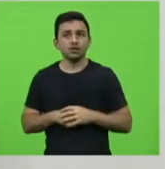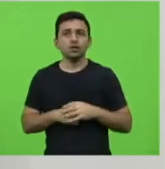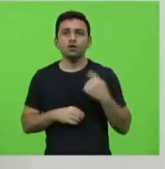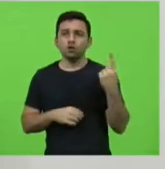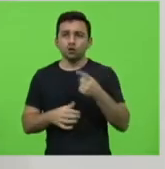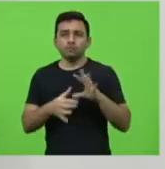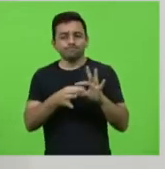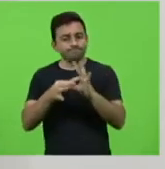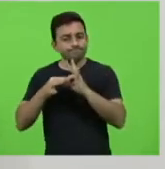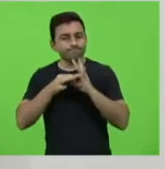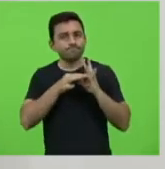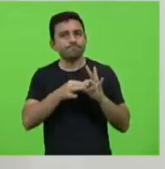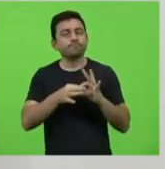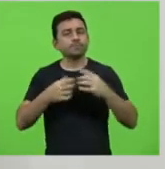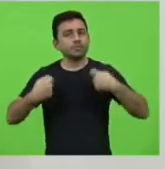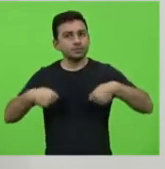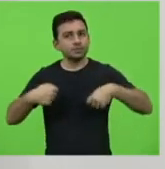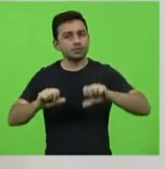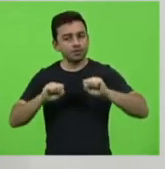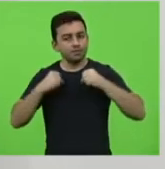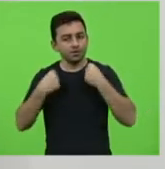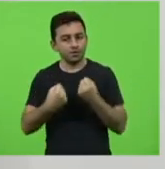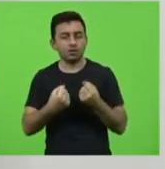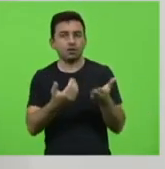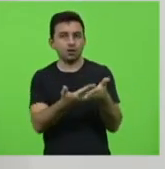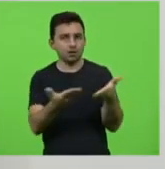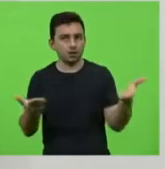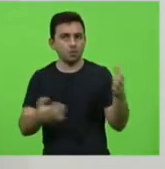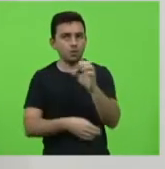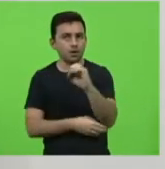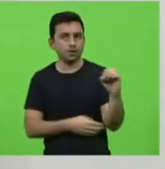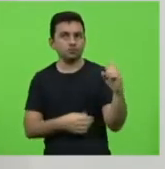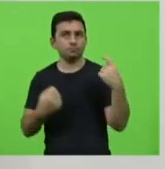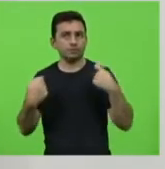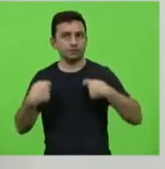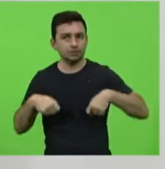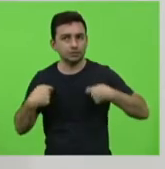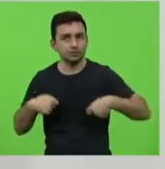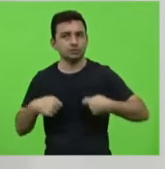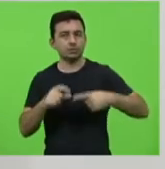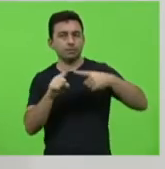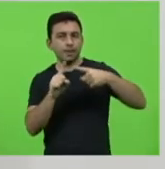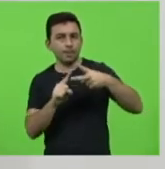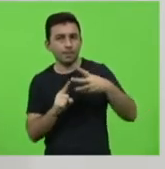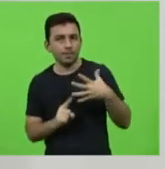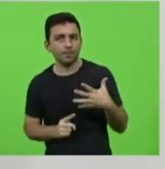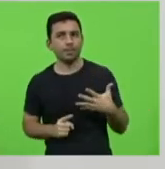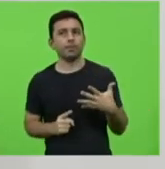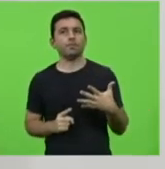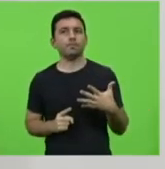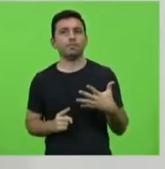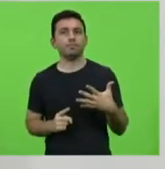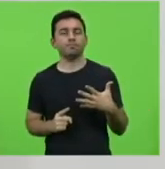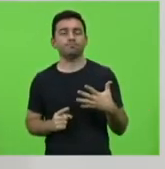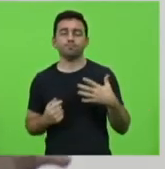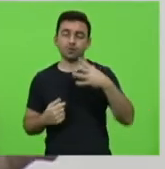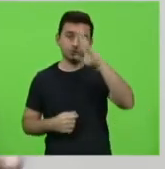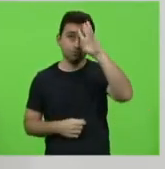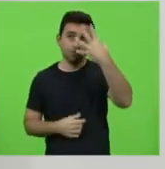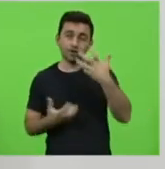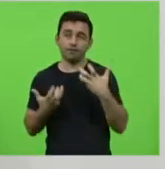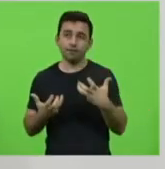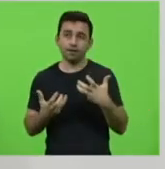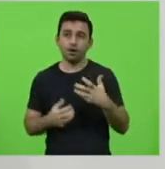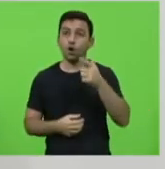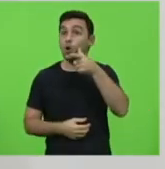na defesa daquilo que nós do Oeste precisamos, necessitamos e queremos ver resolvido, né? E ontem foi